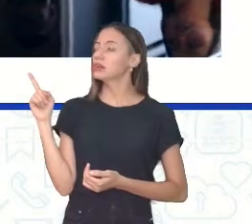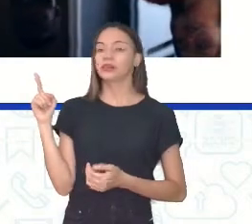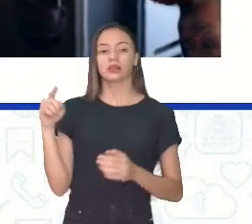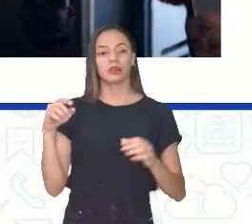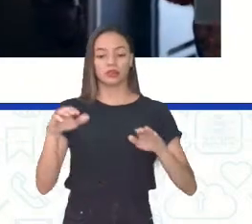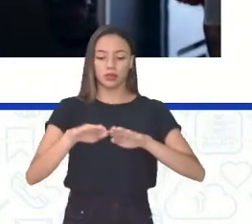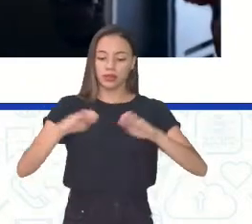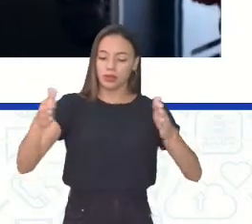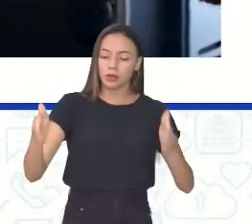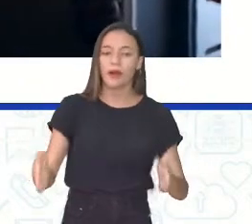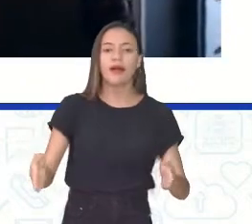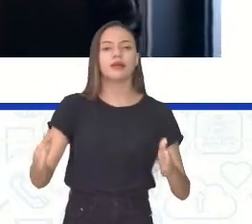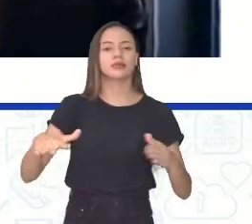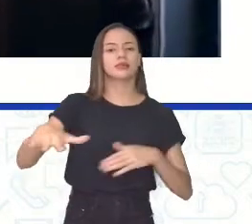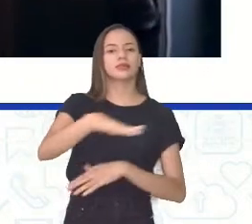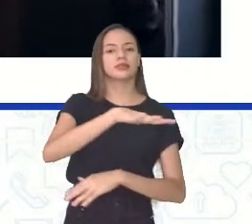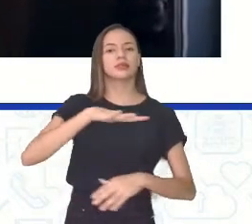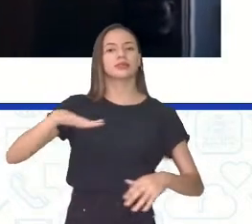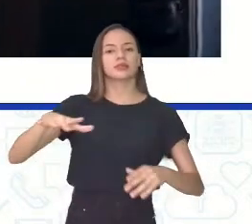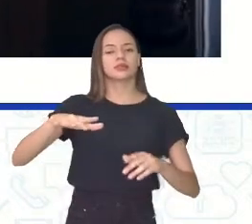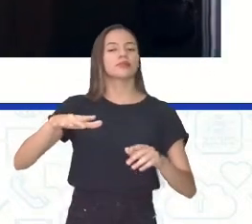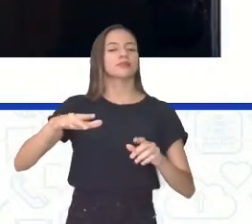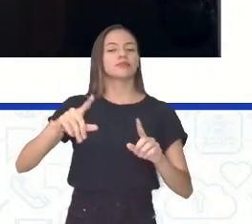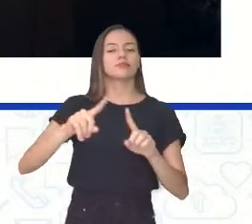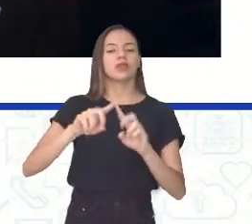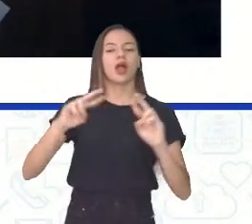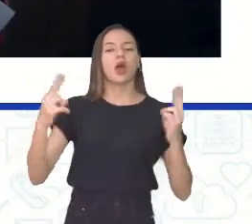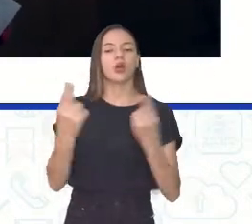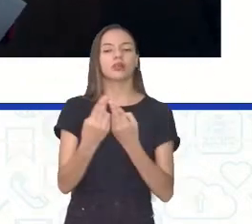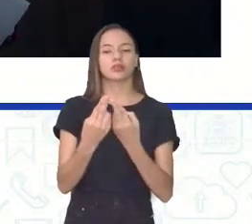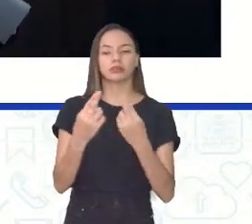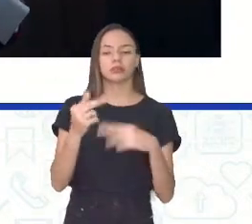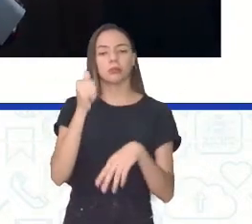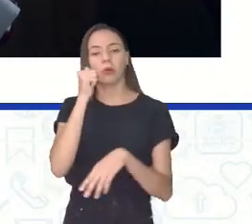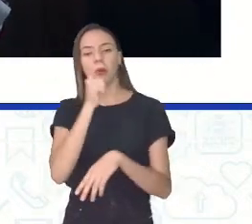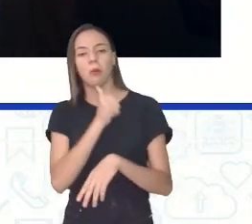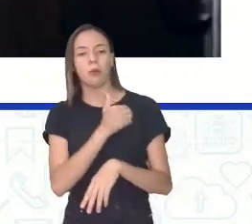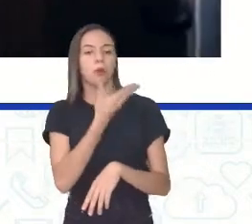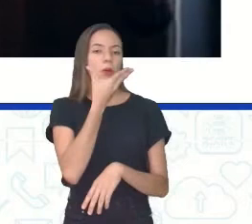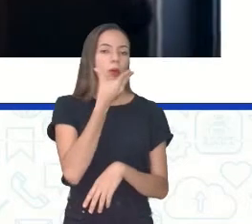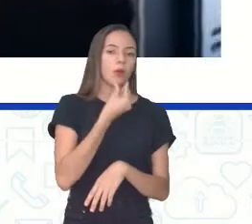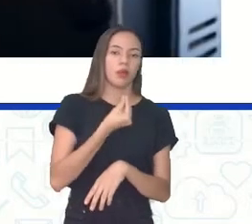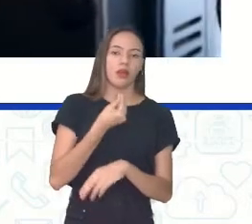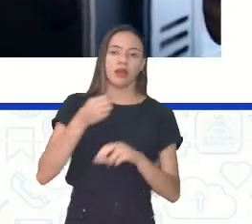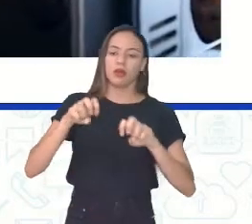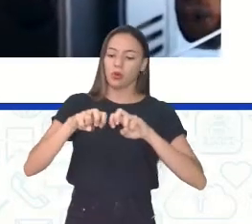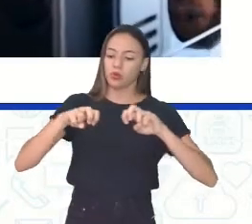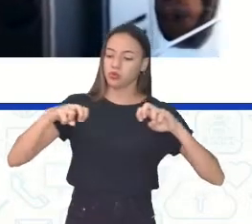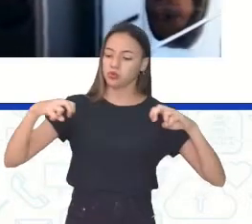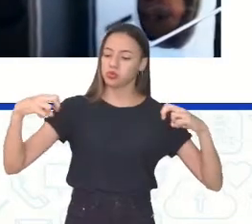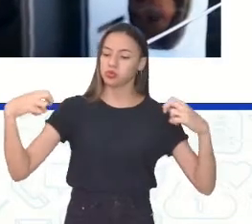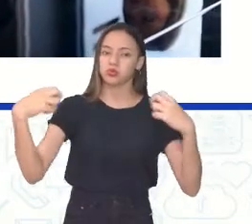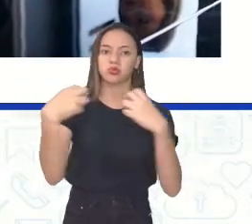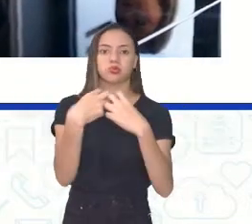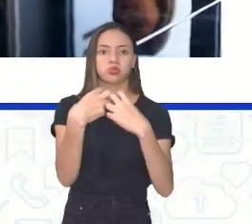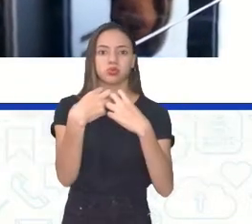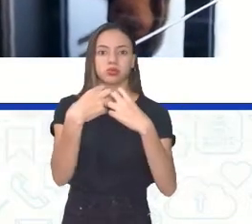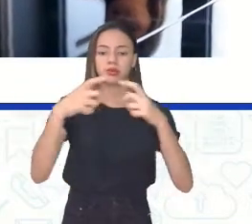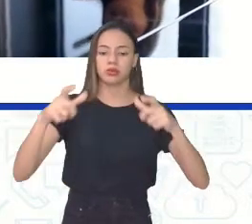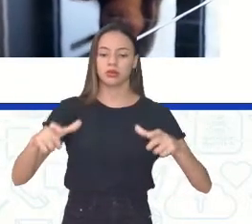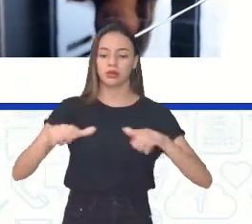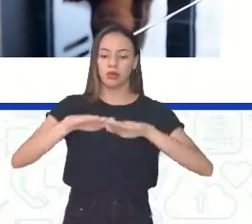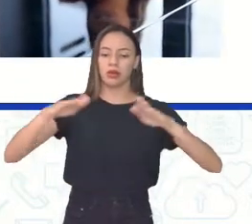uma sala de reunião, né? E aí pessoas, né? Homens e mulheres, em torno de uma mesa